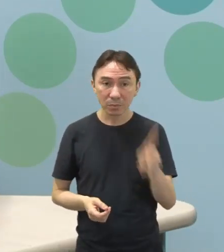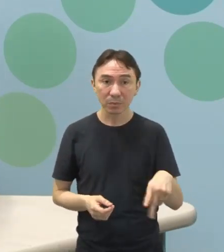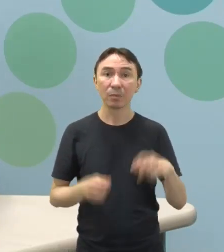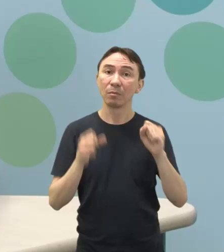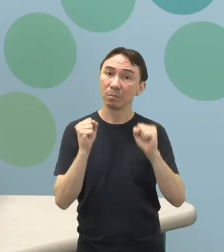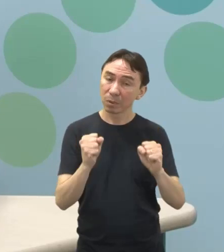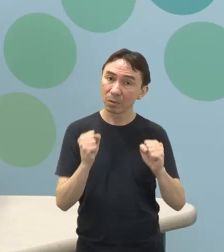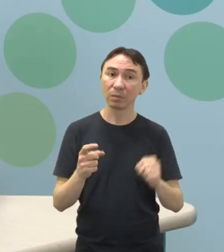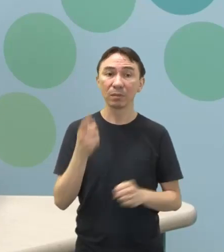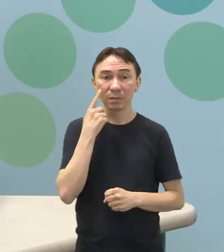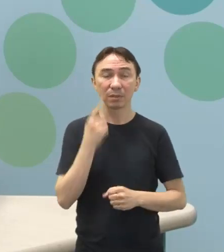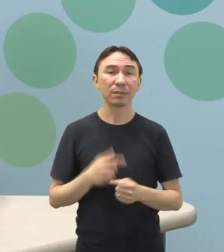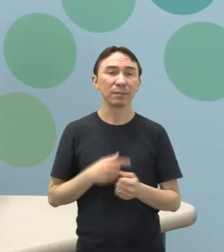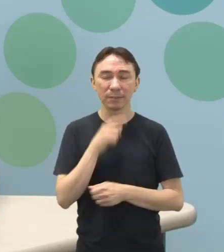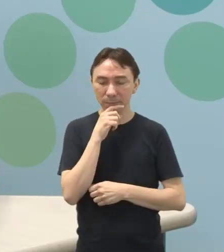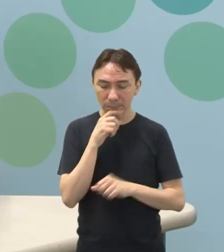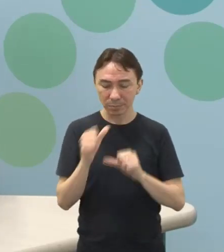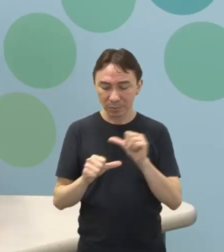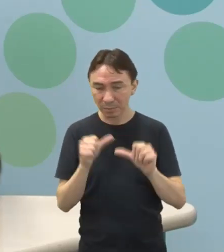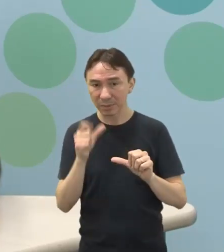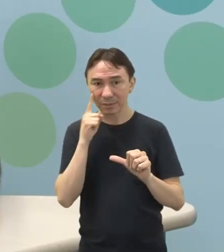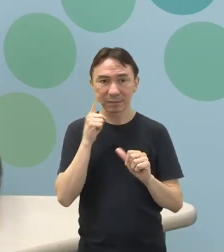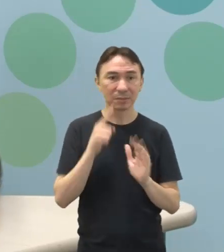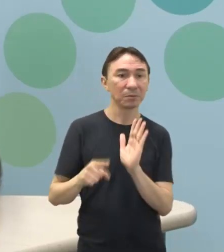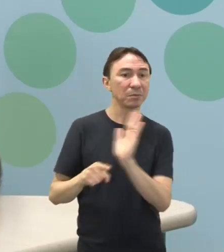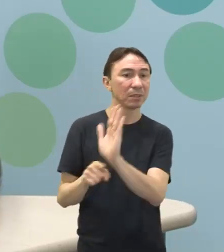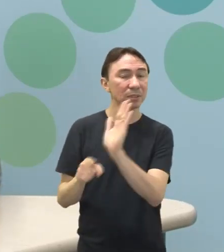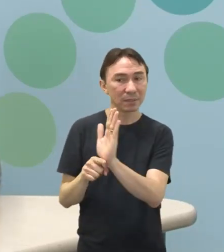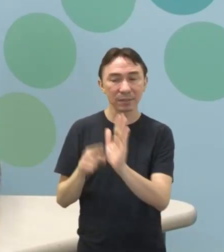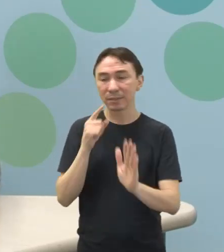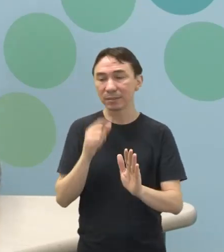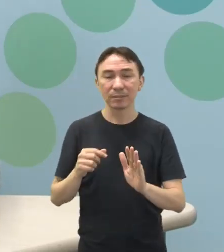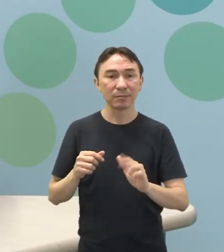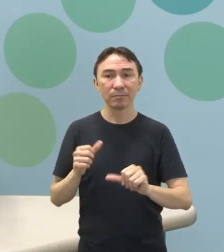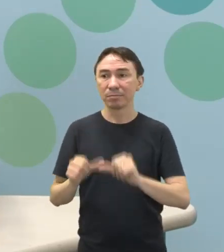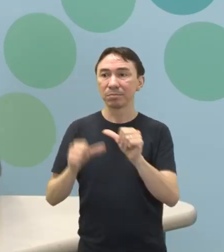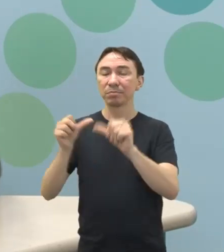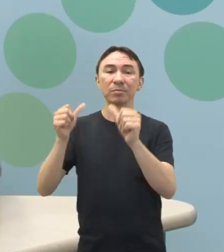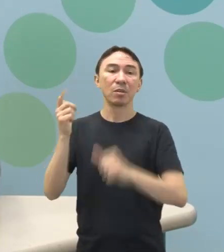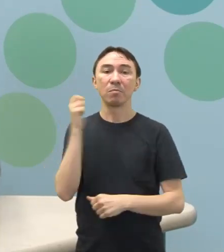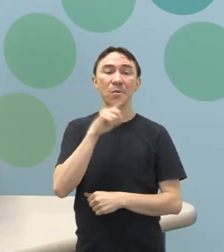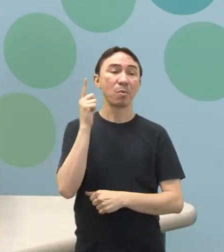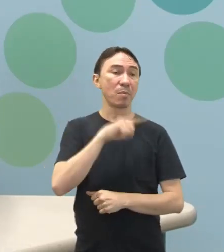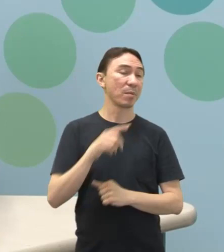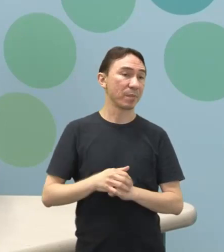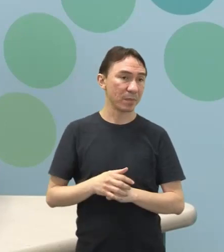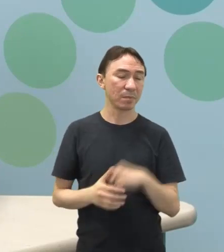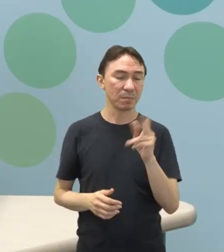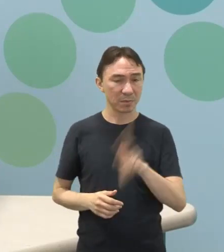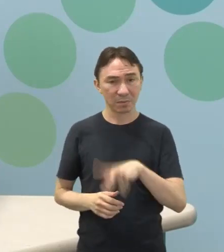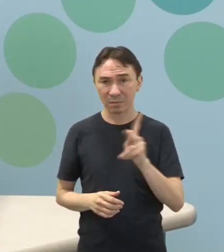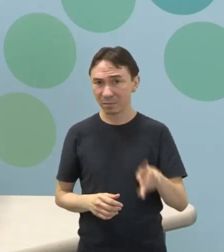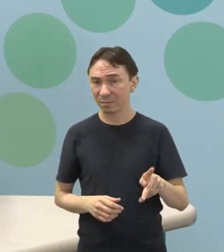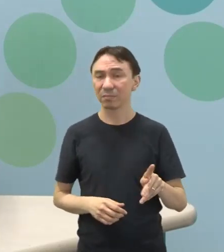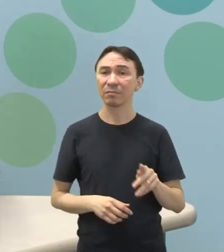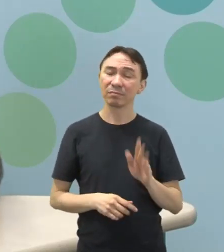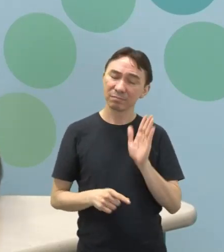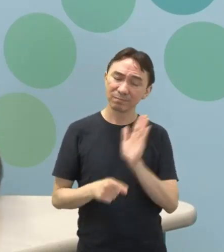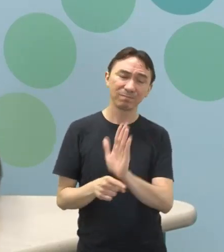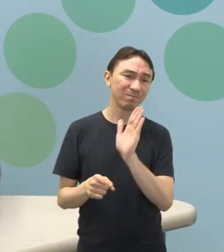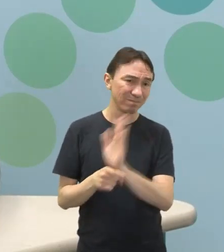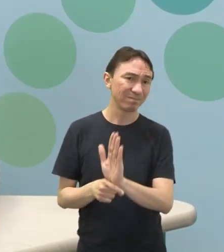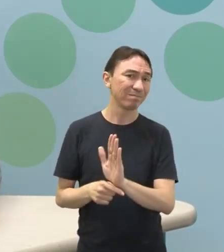este estudante na resolução desse problema então o professor pode auxiliar de várias formas aqui